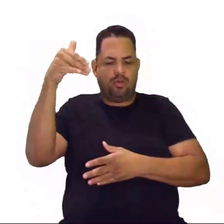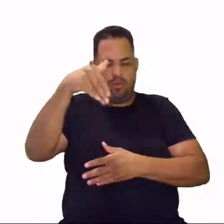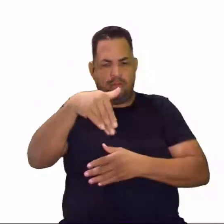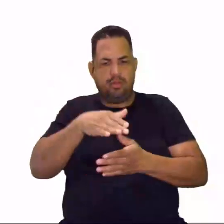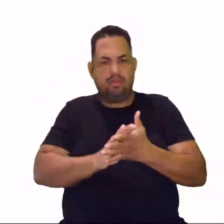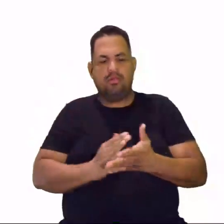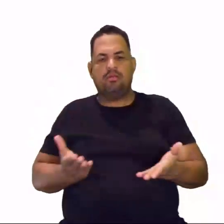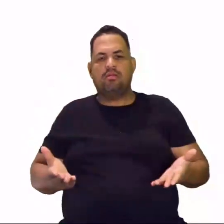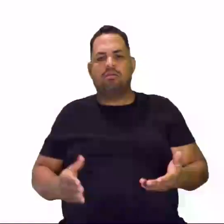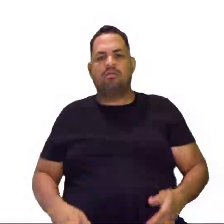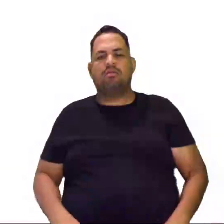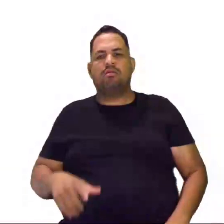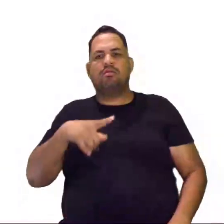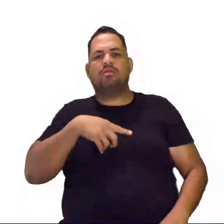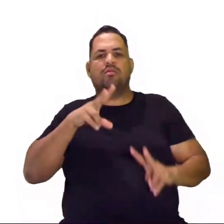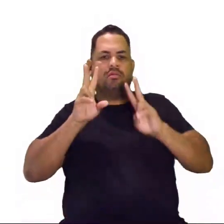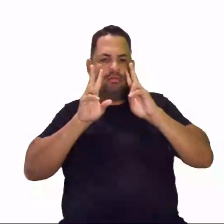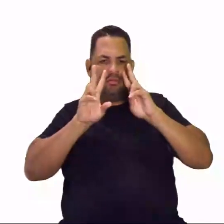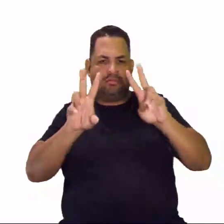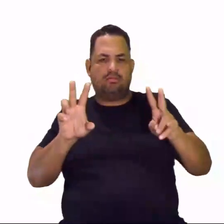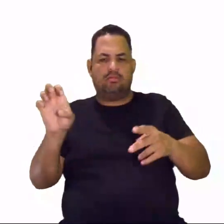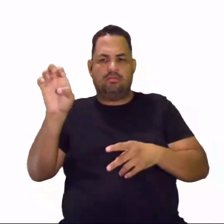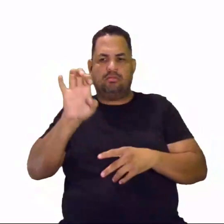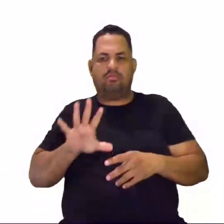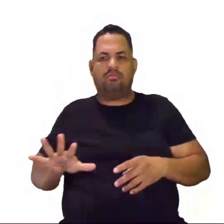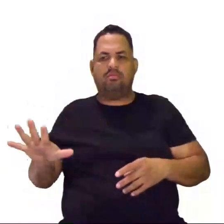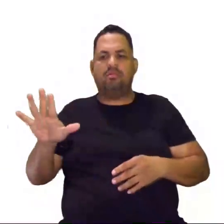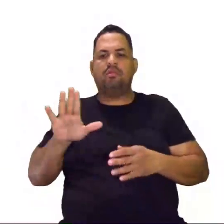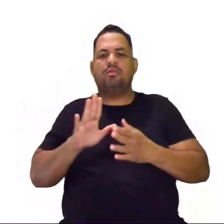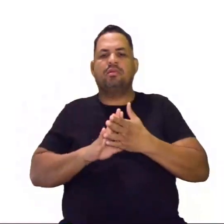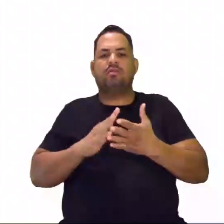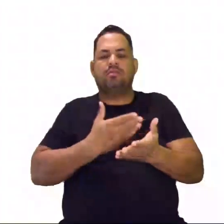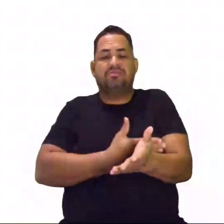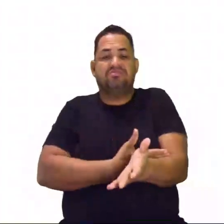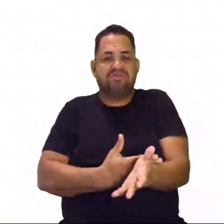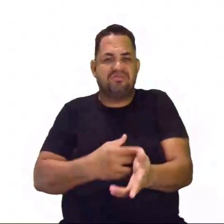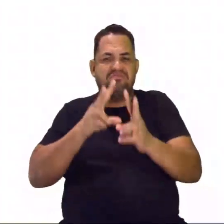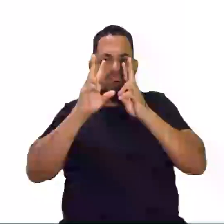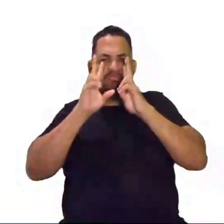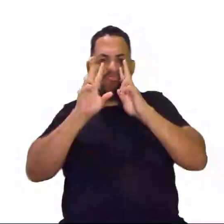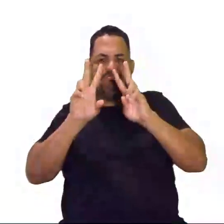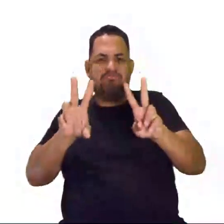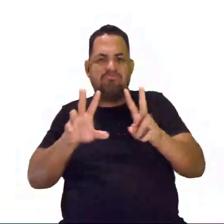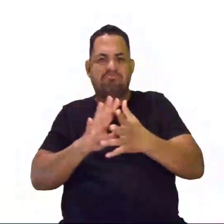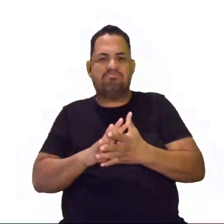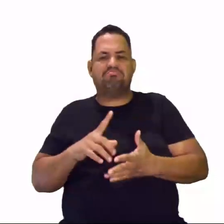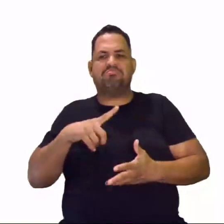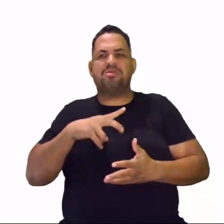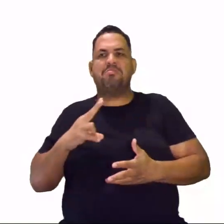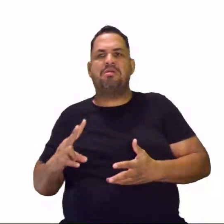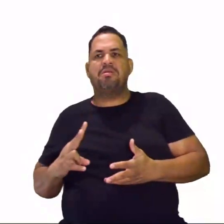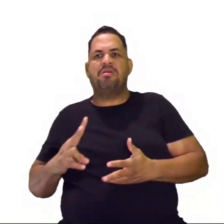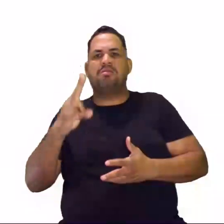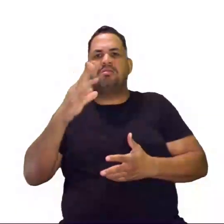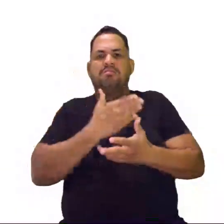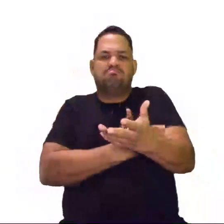Então existe uma visão europeia dentro da sociedade, uma visão branca de se valorizar